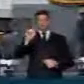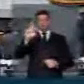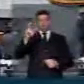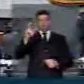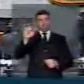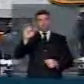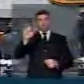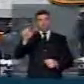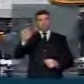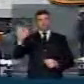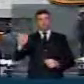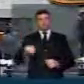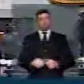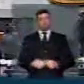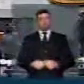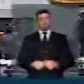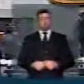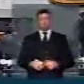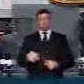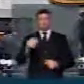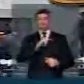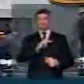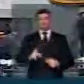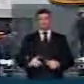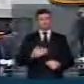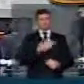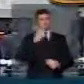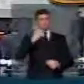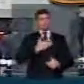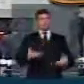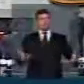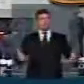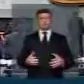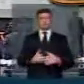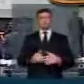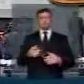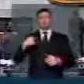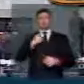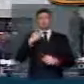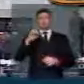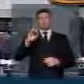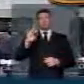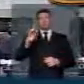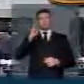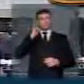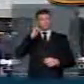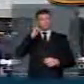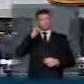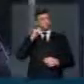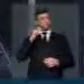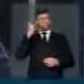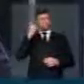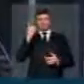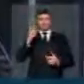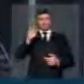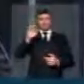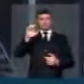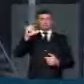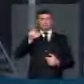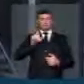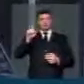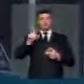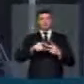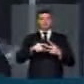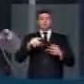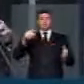Senhor presidente, senhoras e senhores parlamentares, em nome da nossa bancada do PDT, o deputado Félix Mendonça